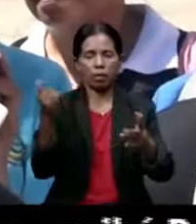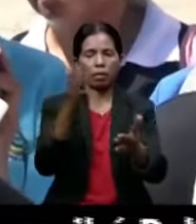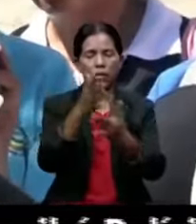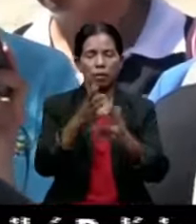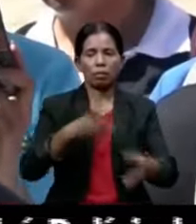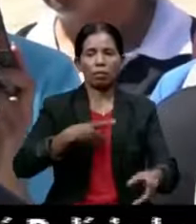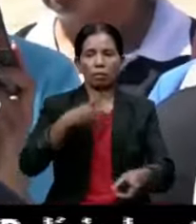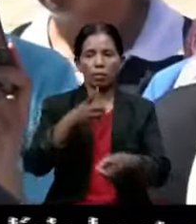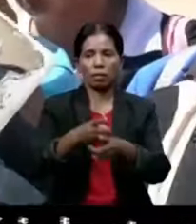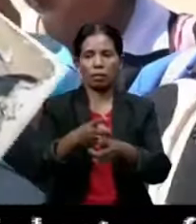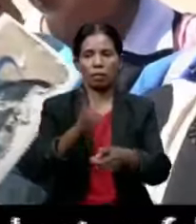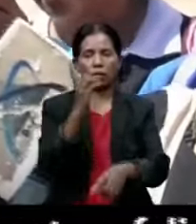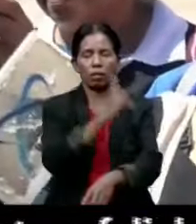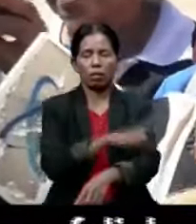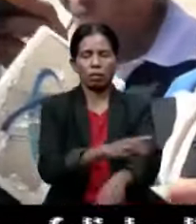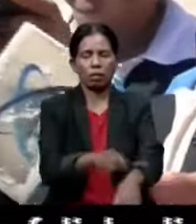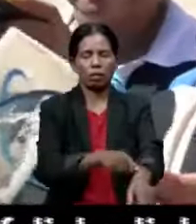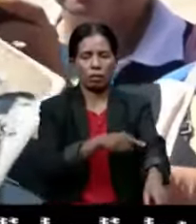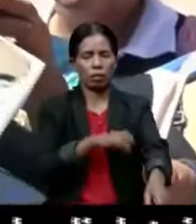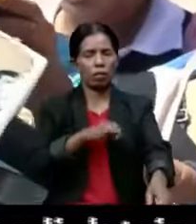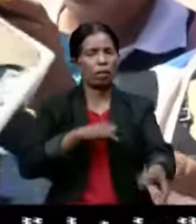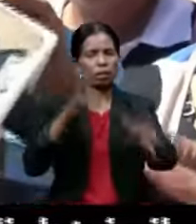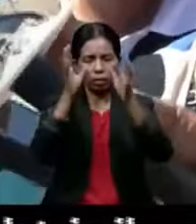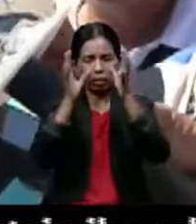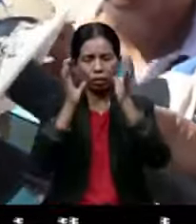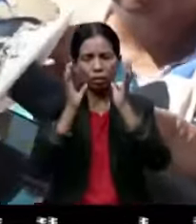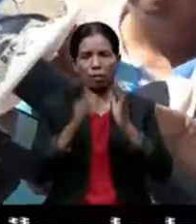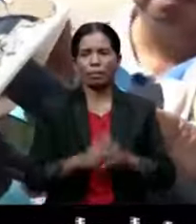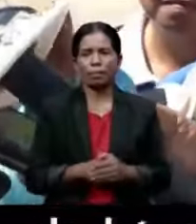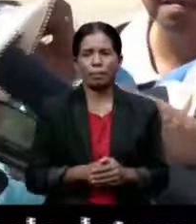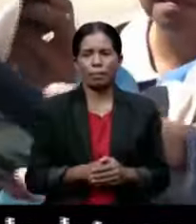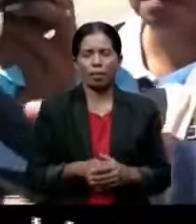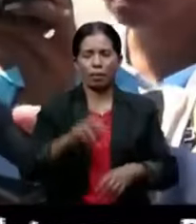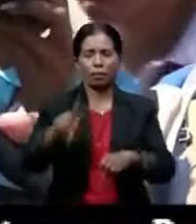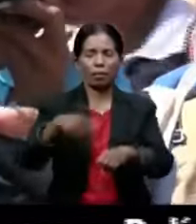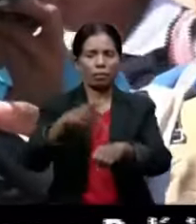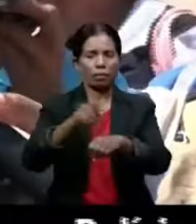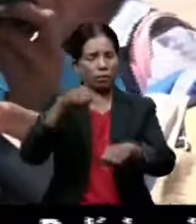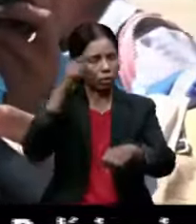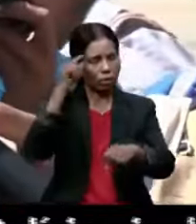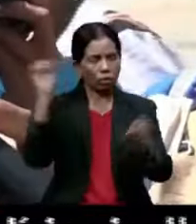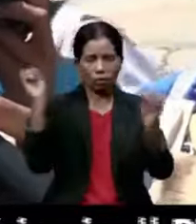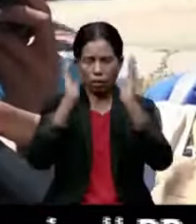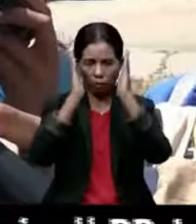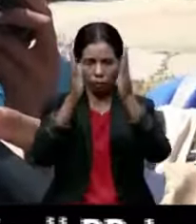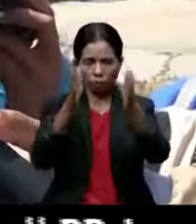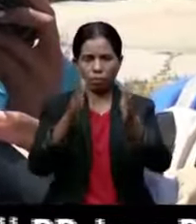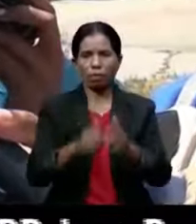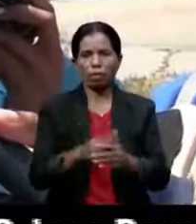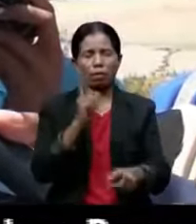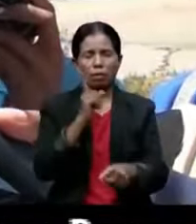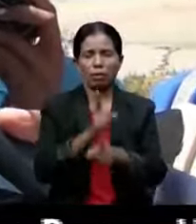loro ainda nem naru tebes how triste porque Filipina nem governo lá sério nós